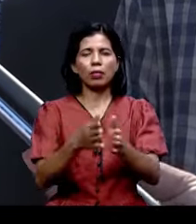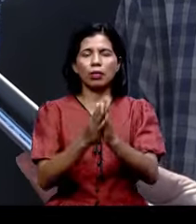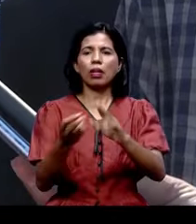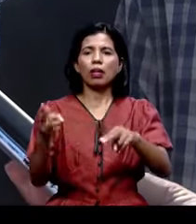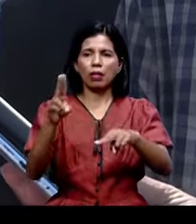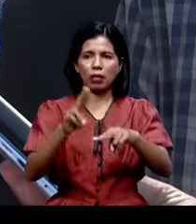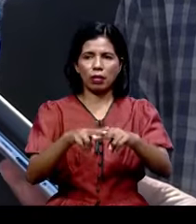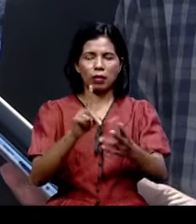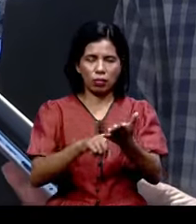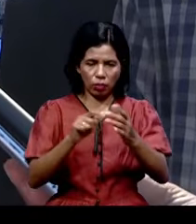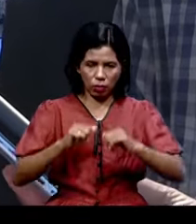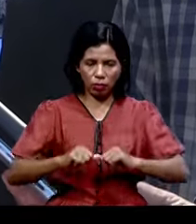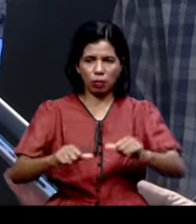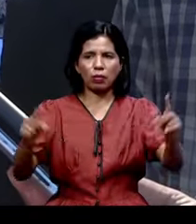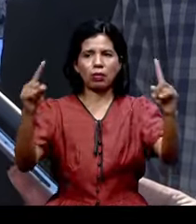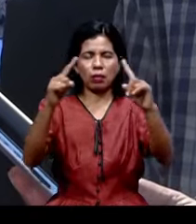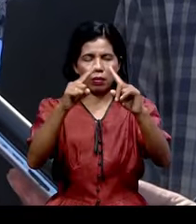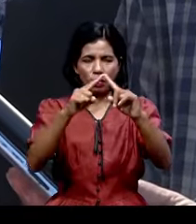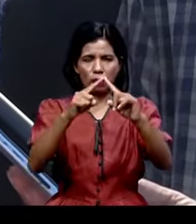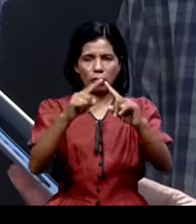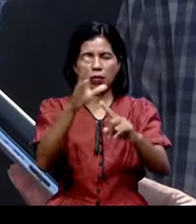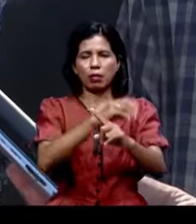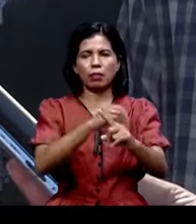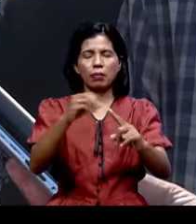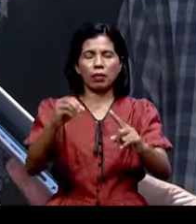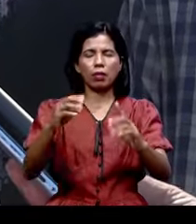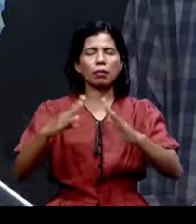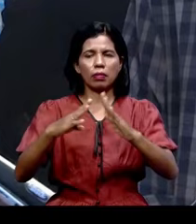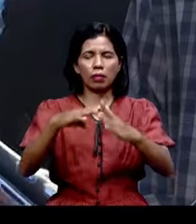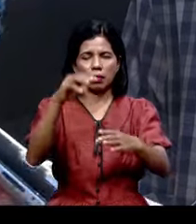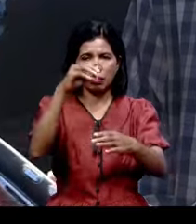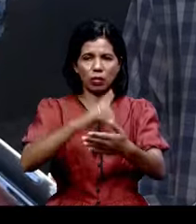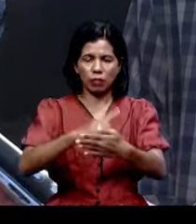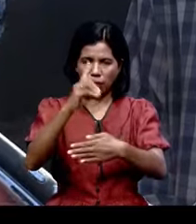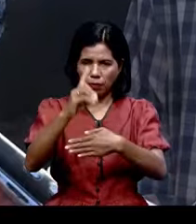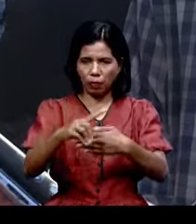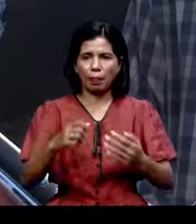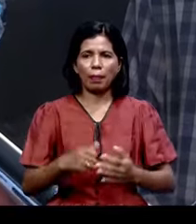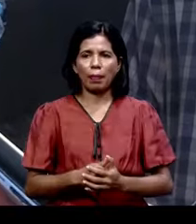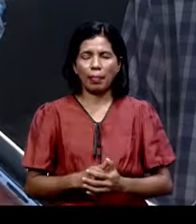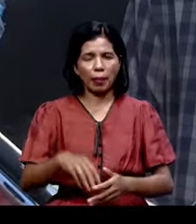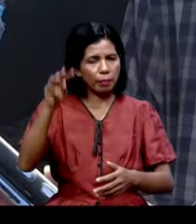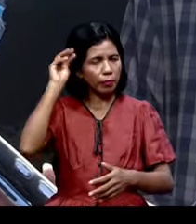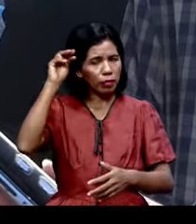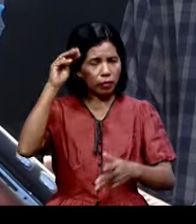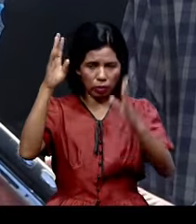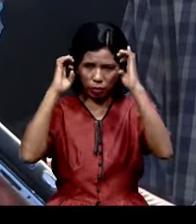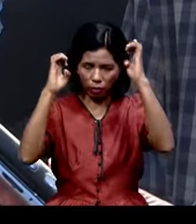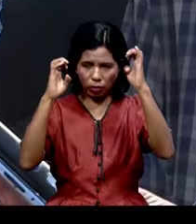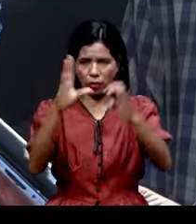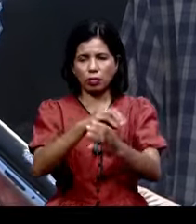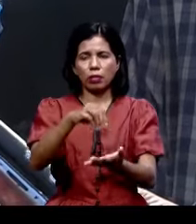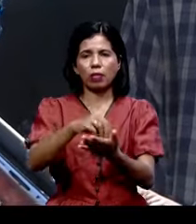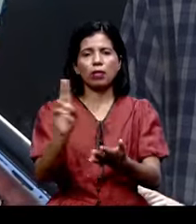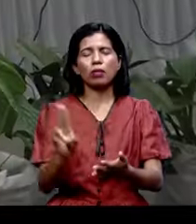e discussão continua para a categoria capital menor no capital de desenvolvimento. Além de nem ministro, a Educação MOS atualiza